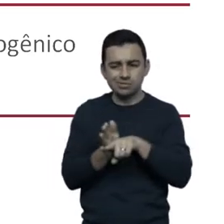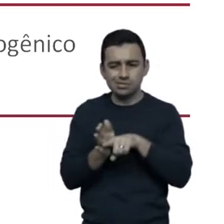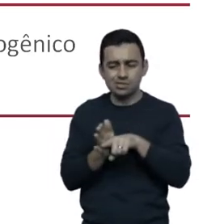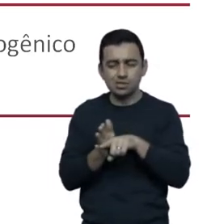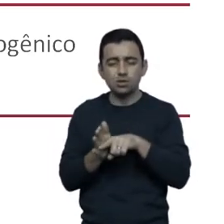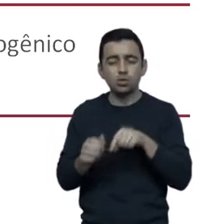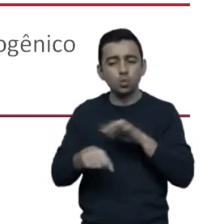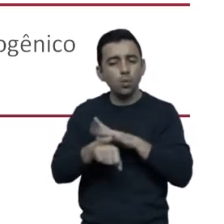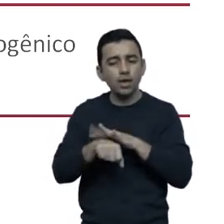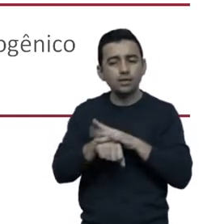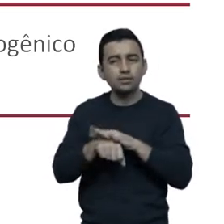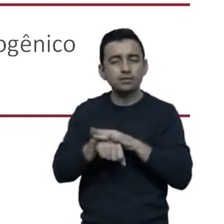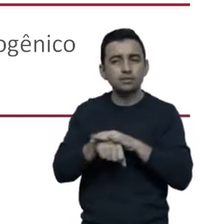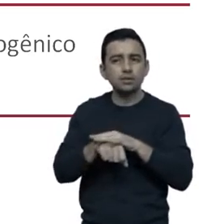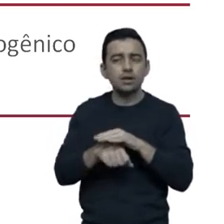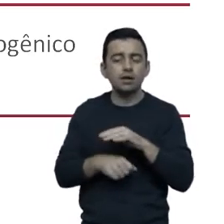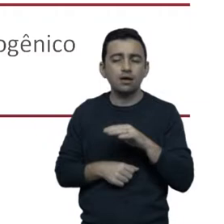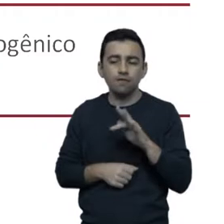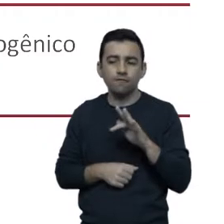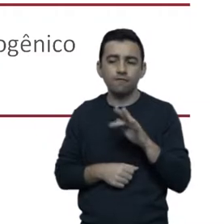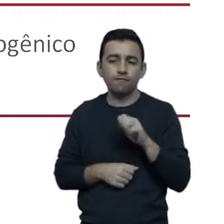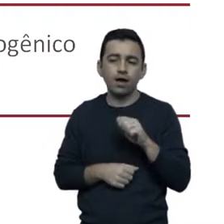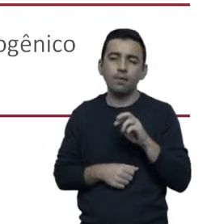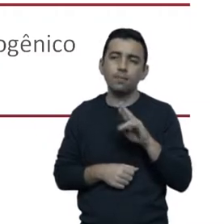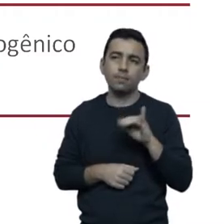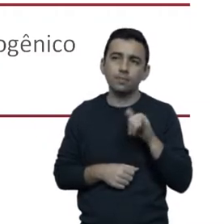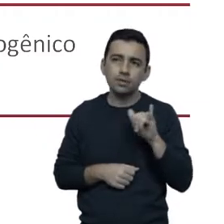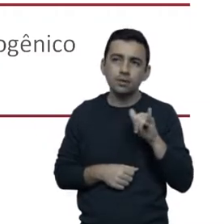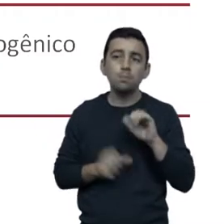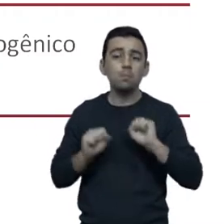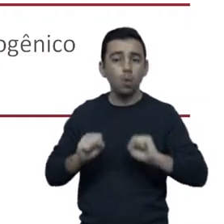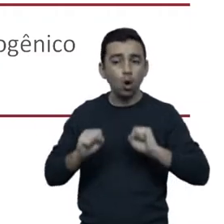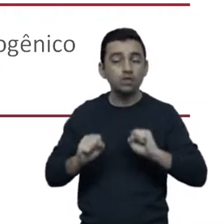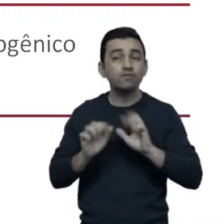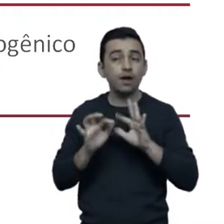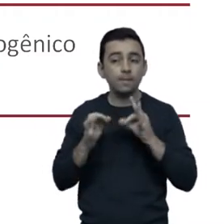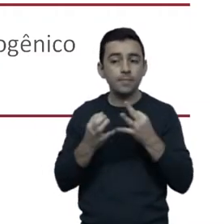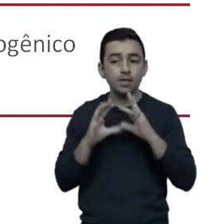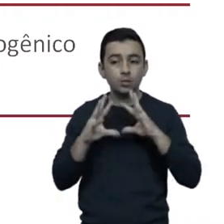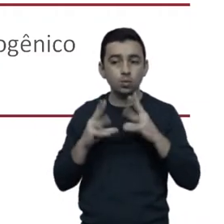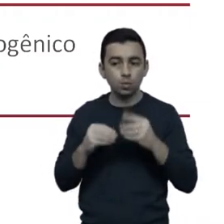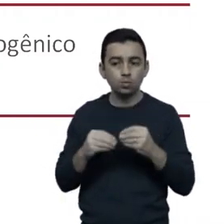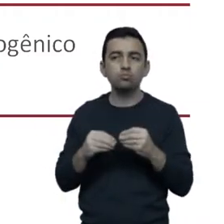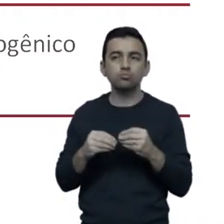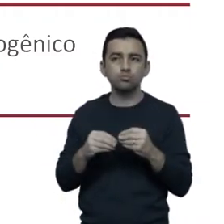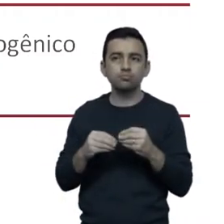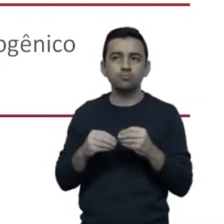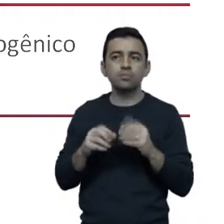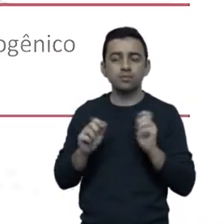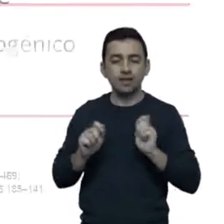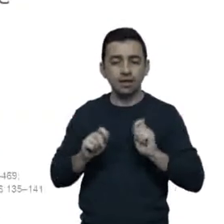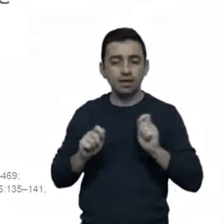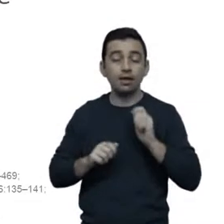sabe? Porque pode ser que essa família toda tenha esse problema, seja afetado e pode tratar.